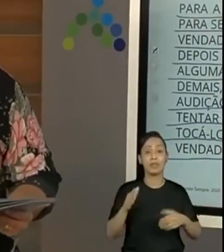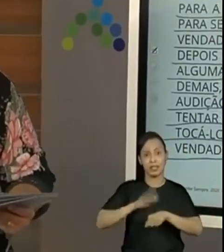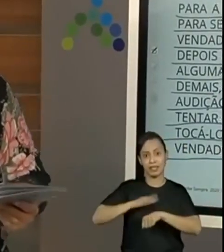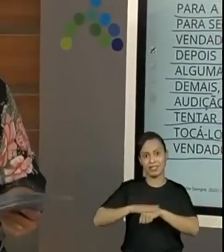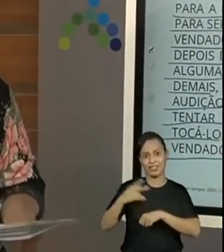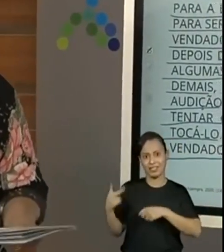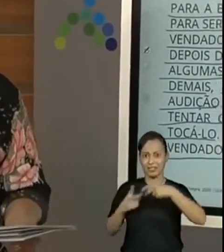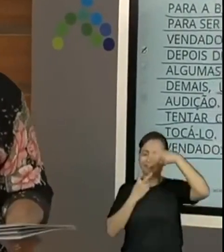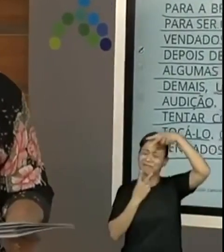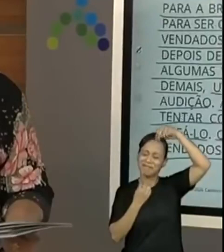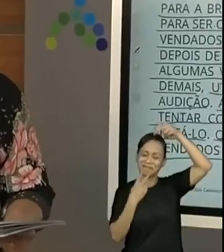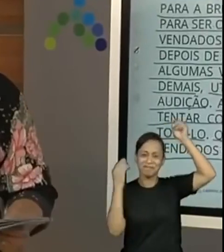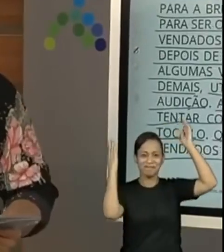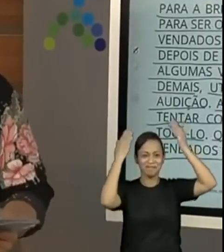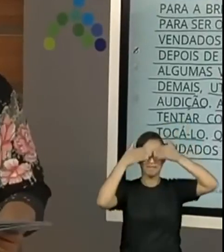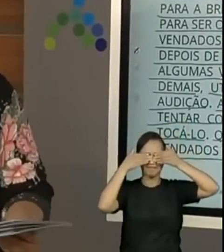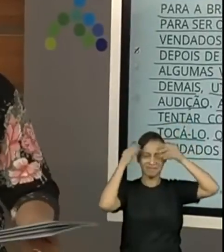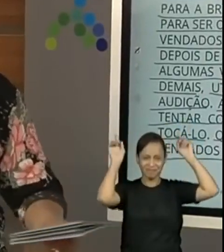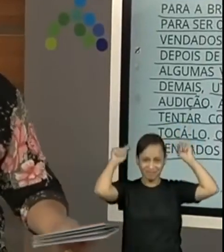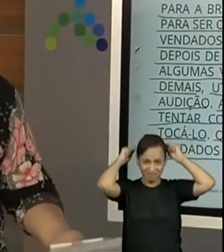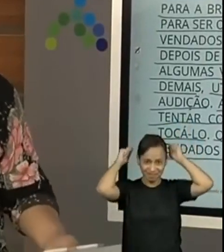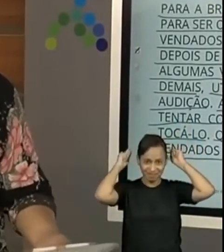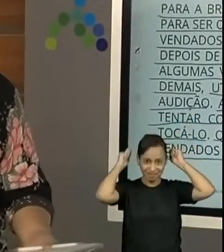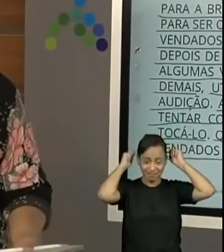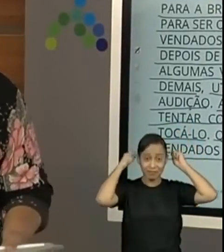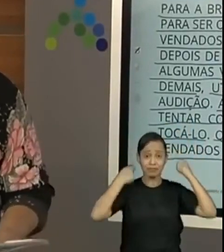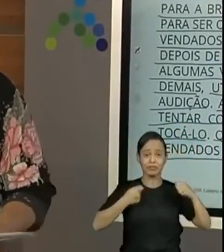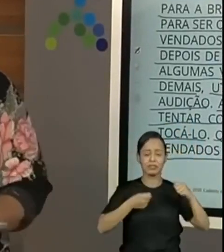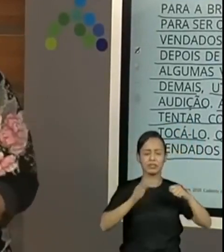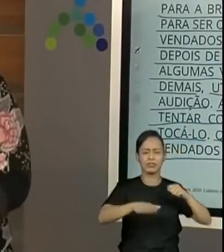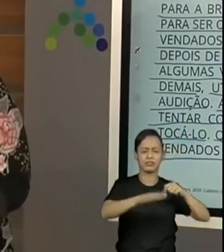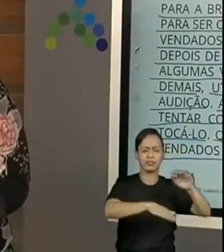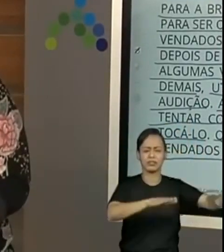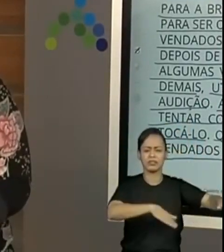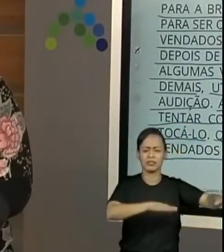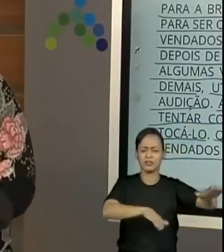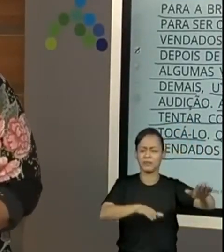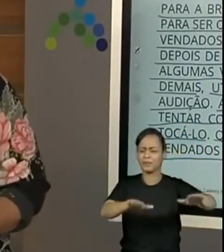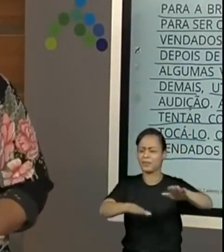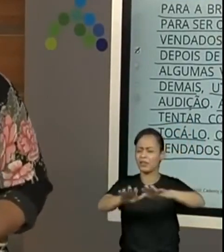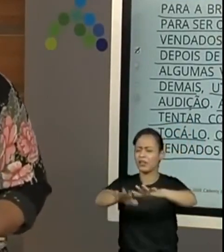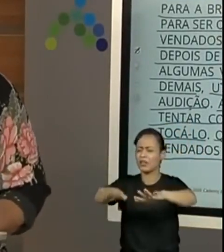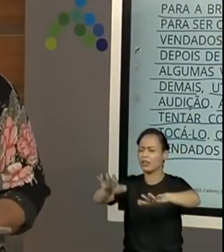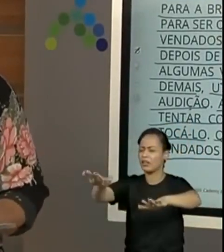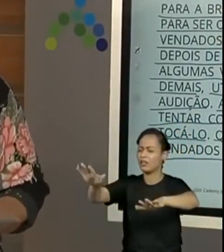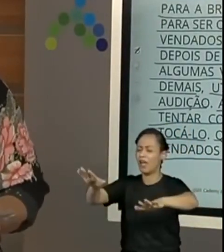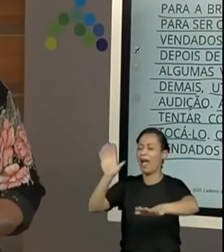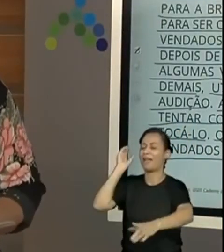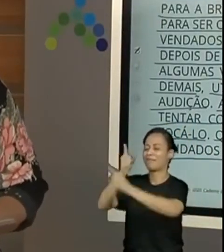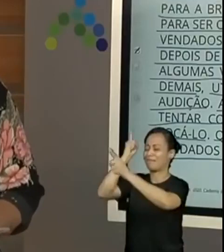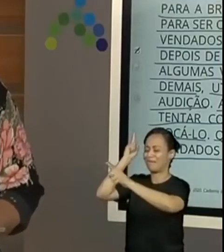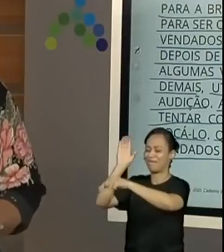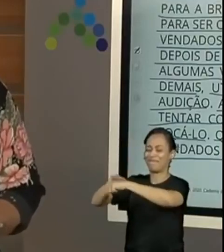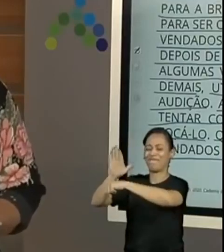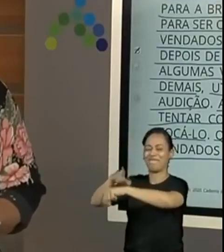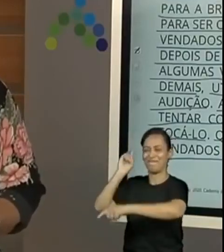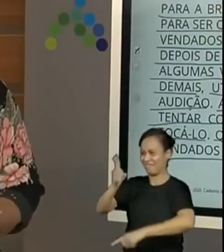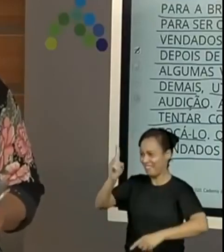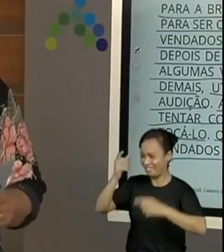cabra cega, pegue os outros que estão ali, usando o tato e a sua